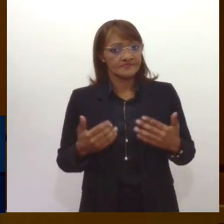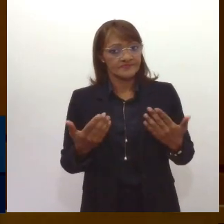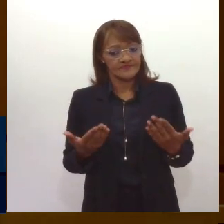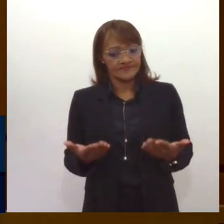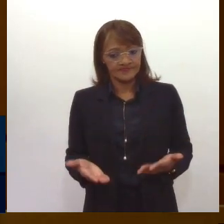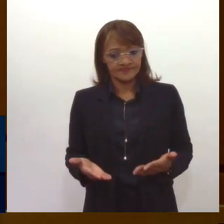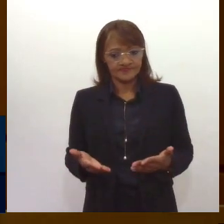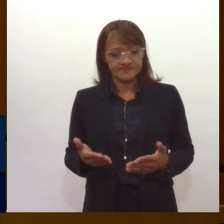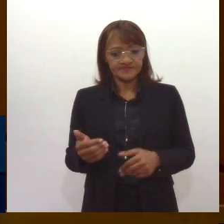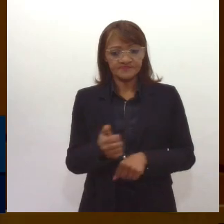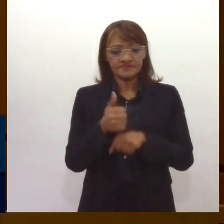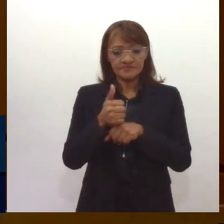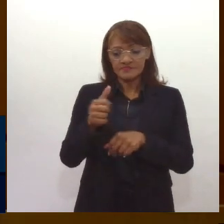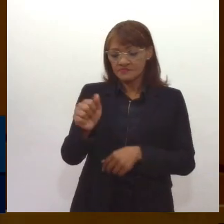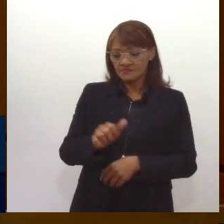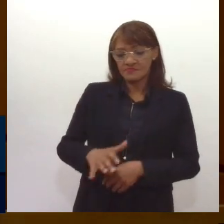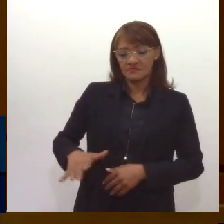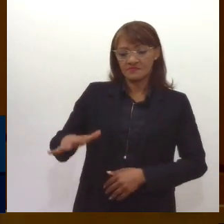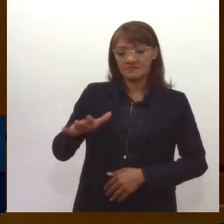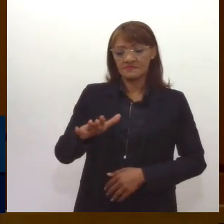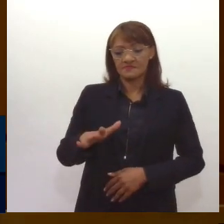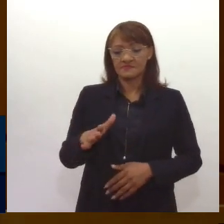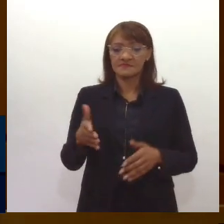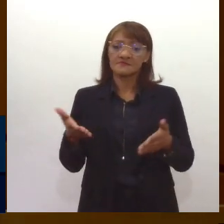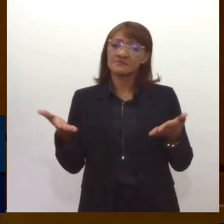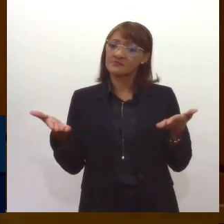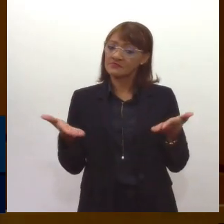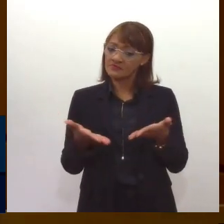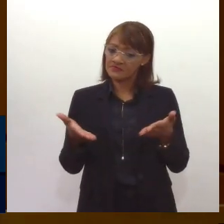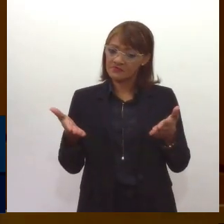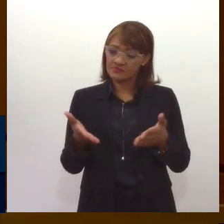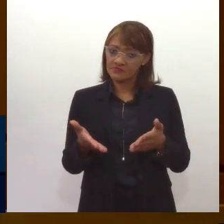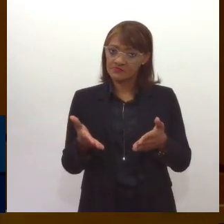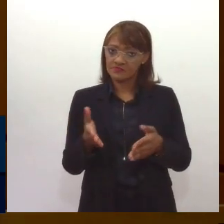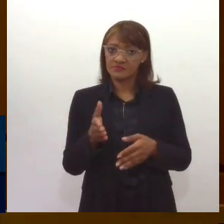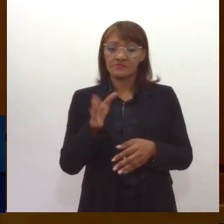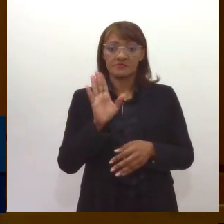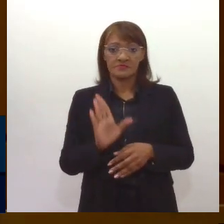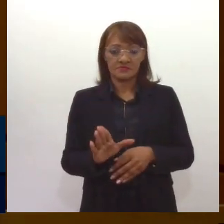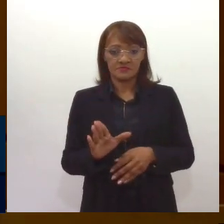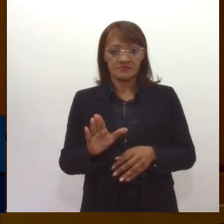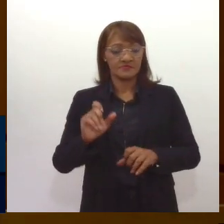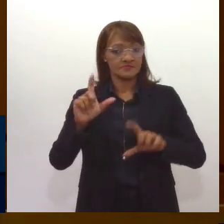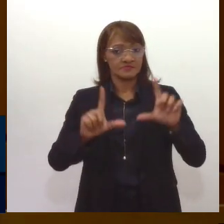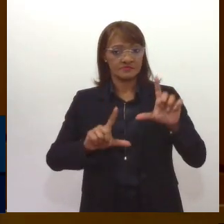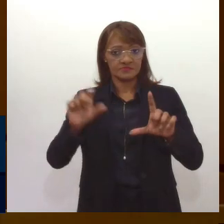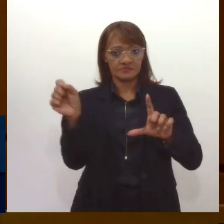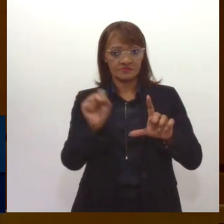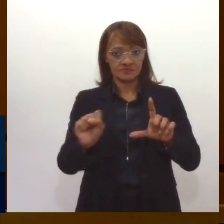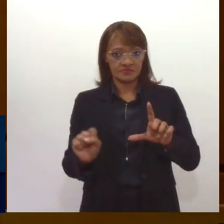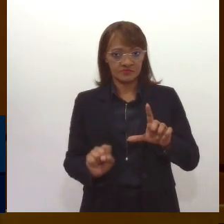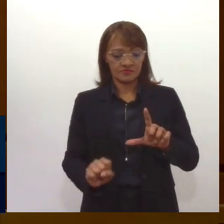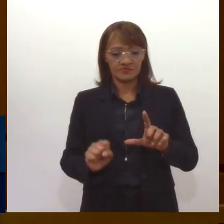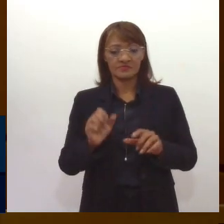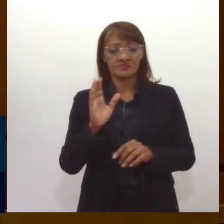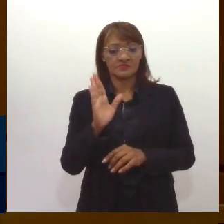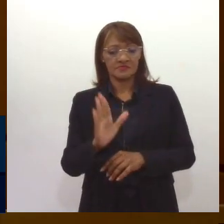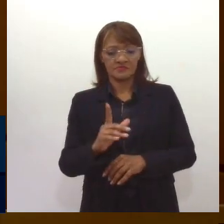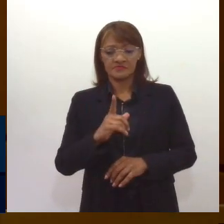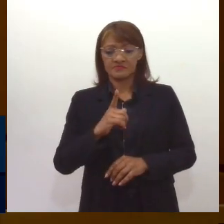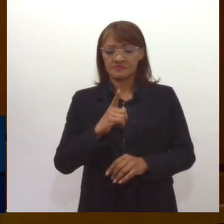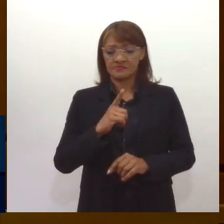presidente, hoje, na TV Sergipe, vimos uma matéria relacionada a reclamações